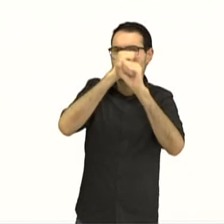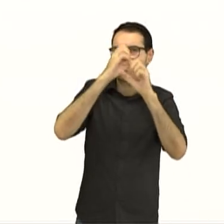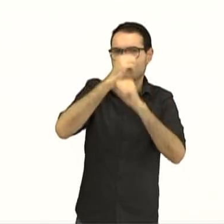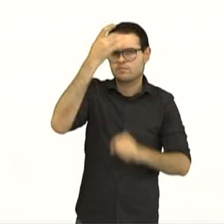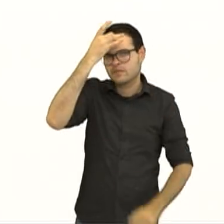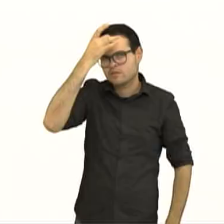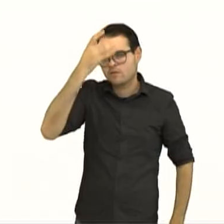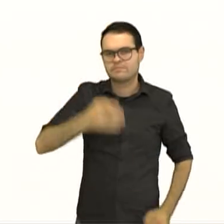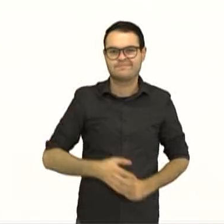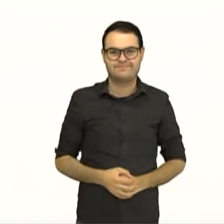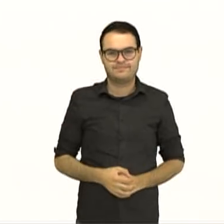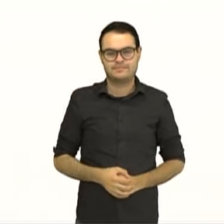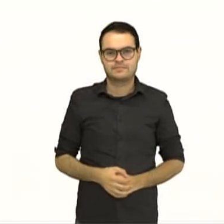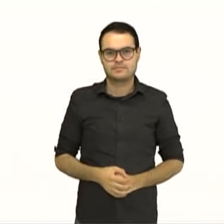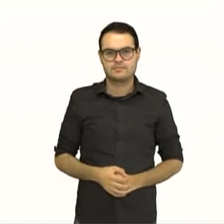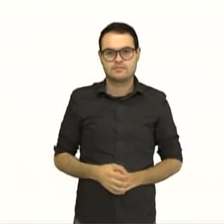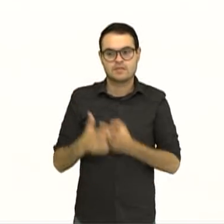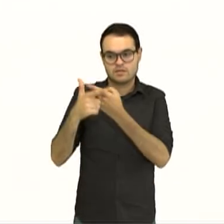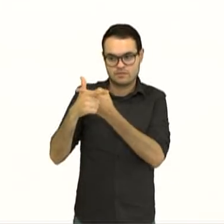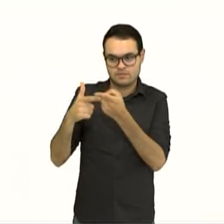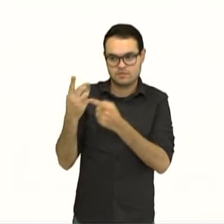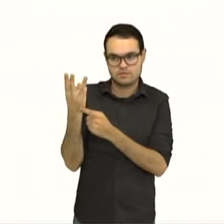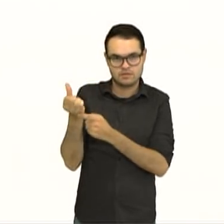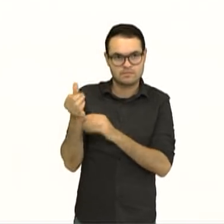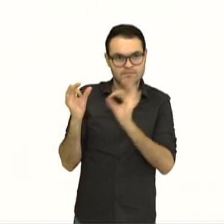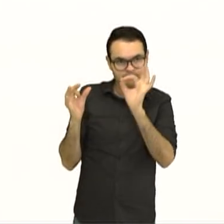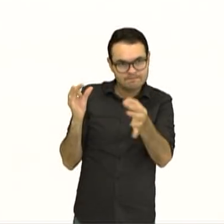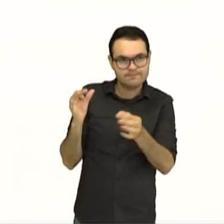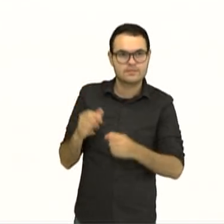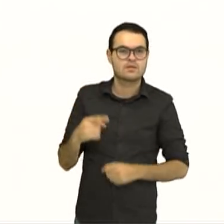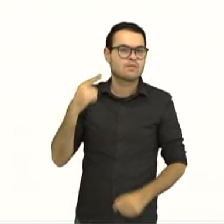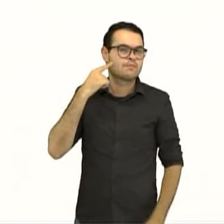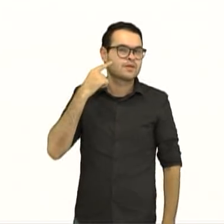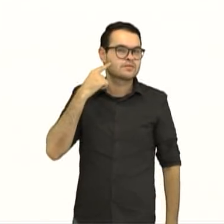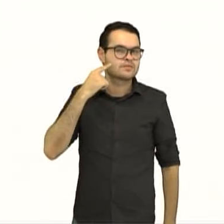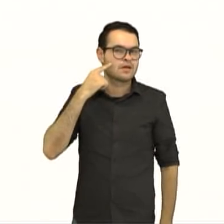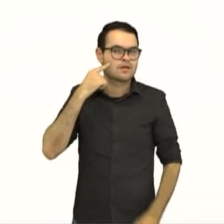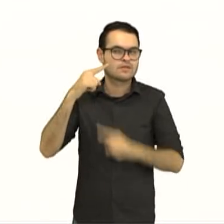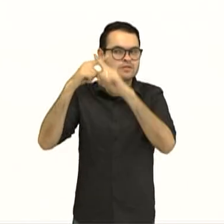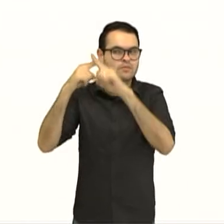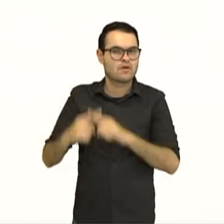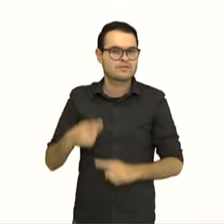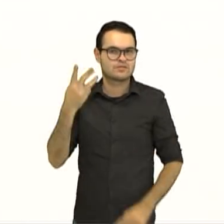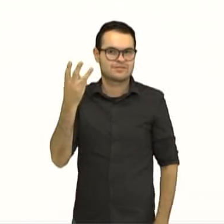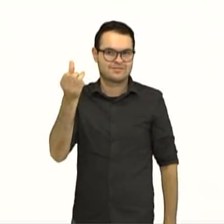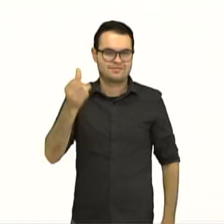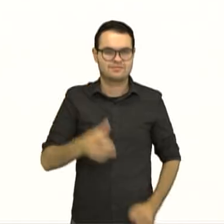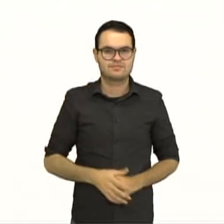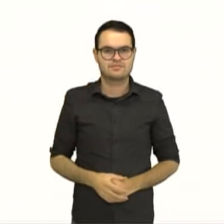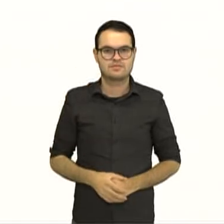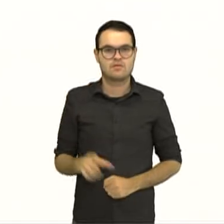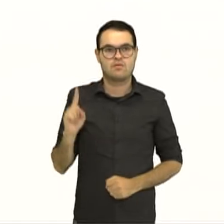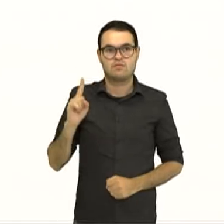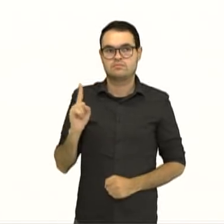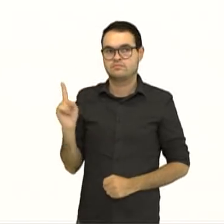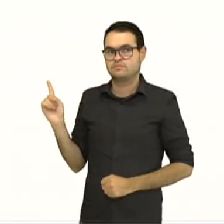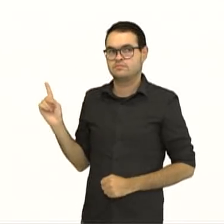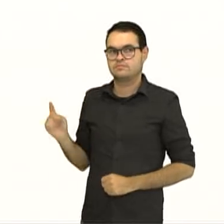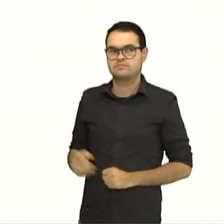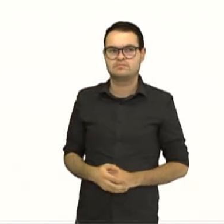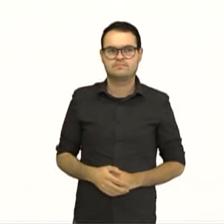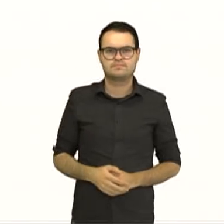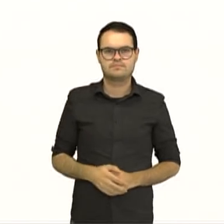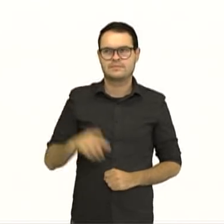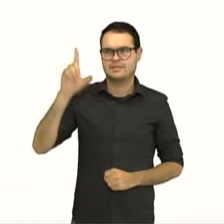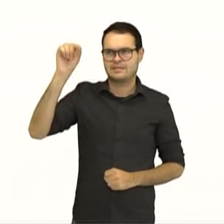está dividindo por 36? Realmente. Então, eu vou pensar na tabuada do 36. Mas olha lá, o que tem esse 10